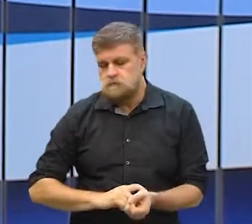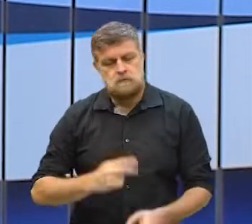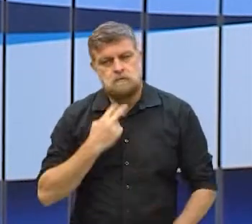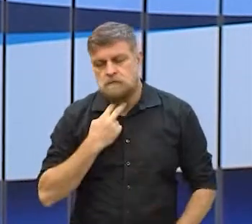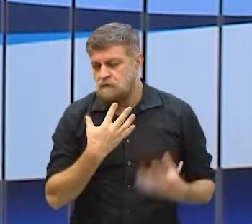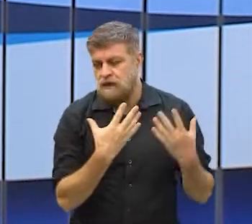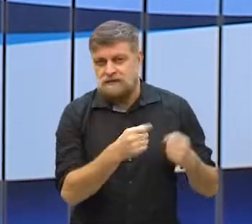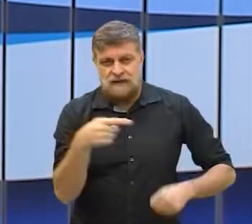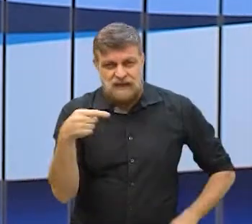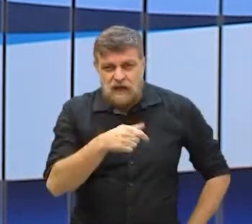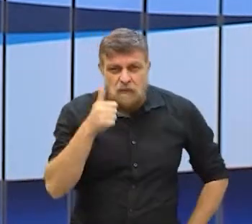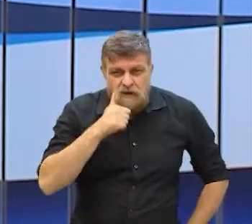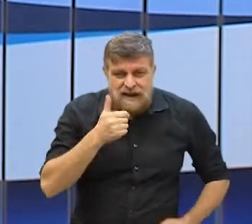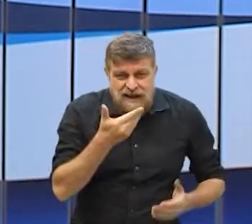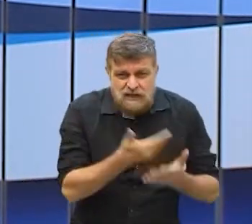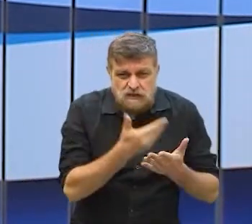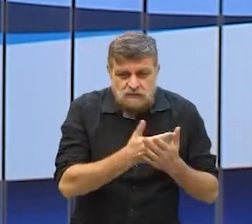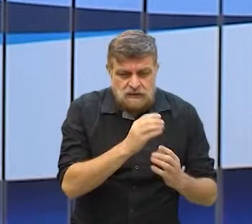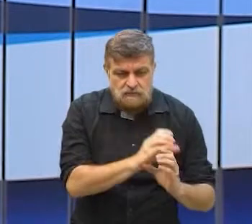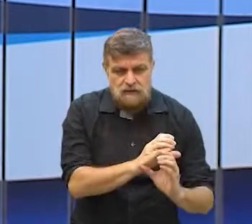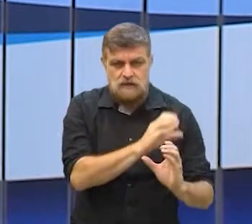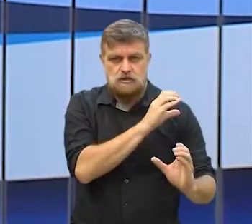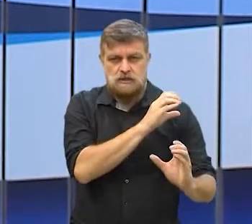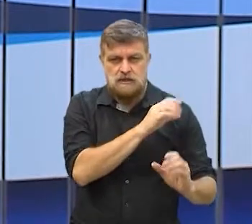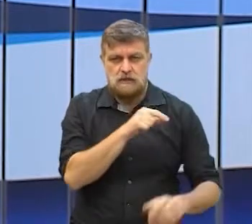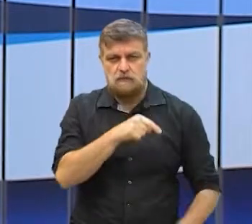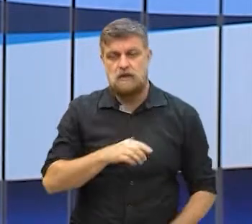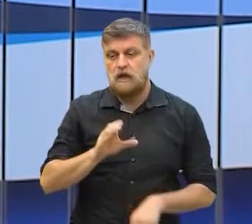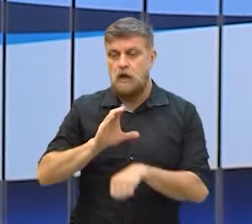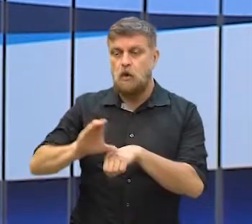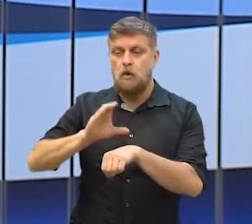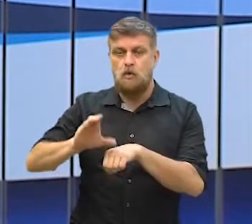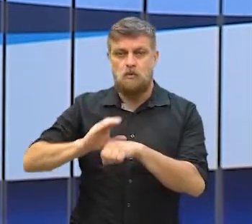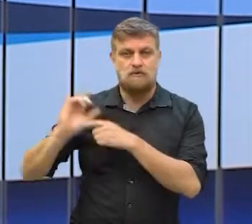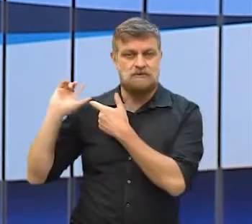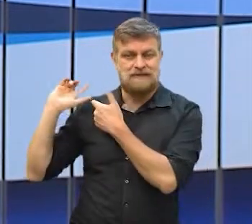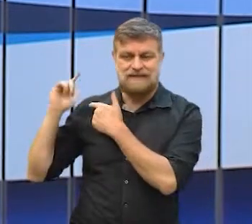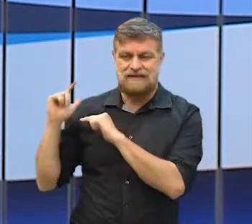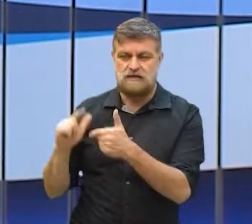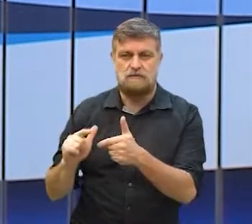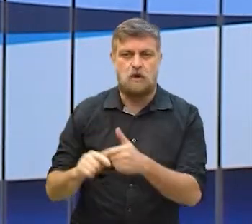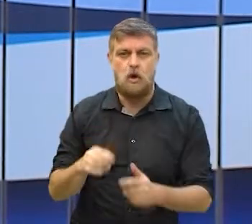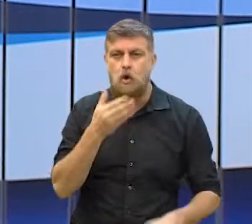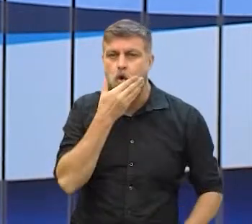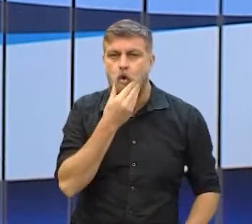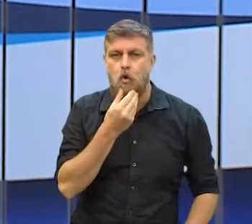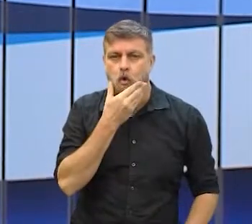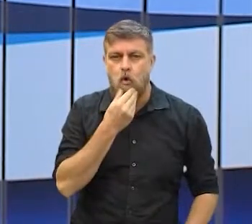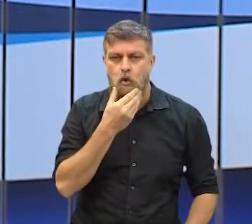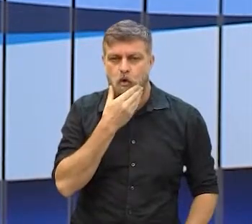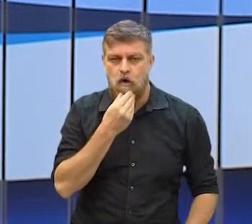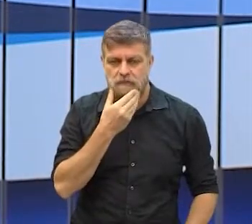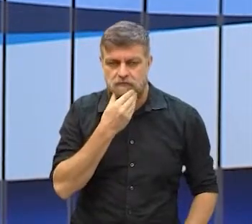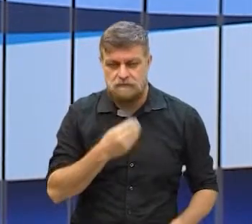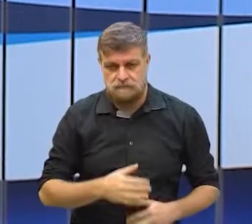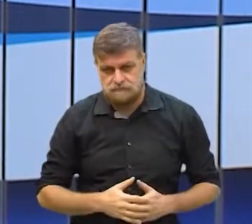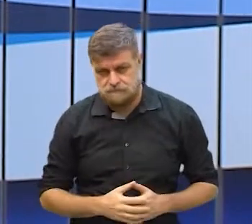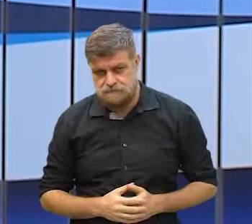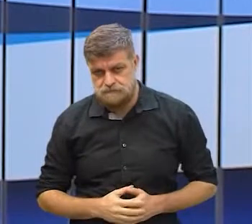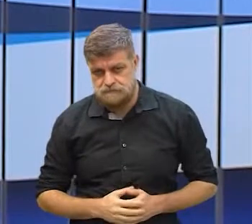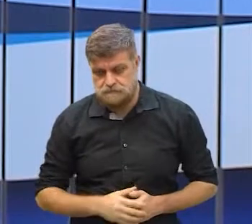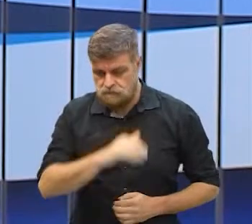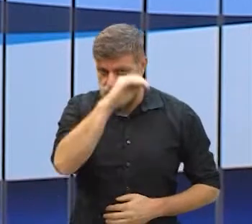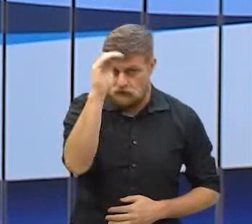suportava a ideia de ver mulheres estudando engenharia, um curso tradicionalmente dirigido ao público